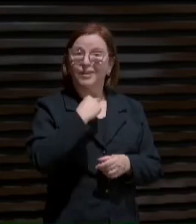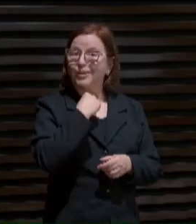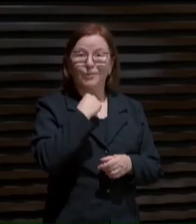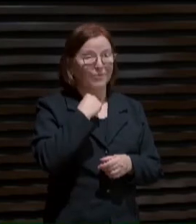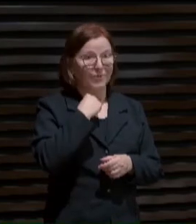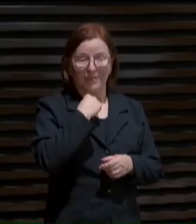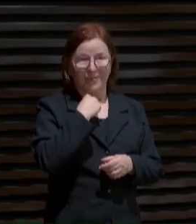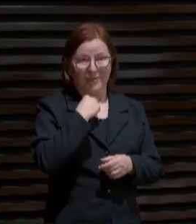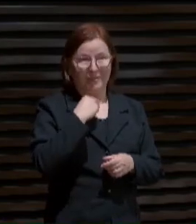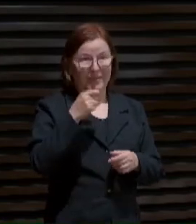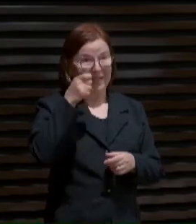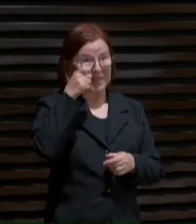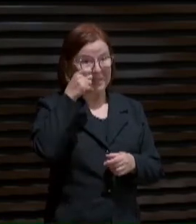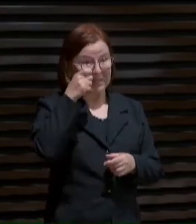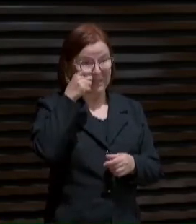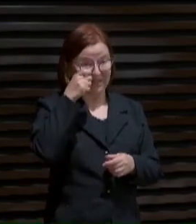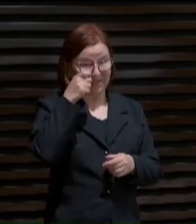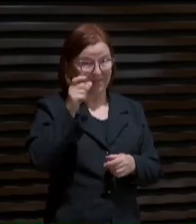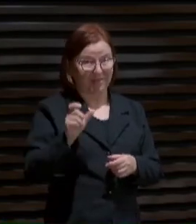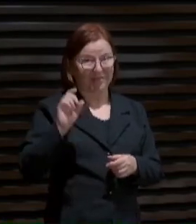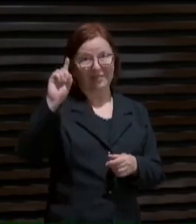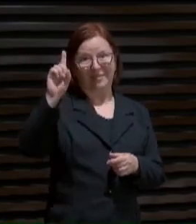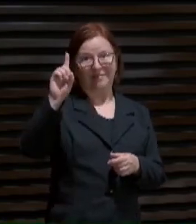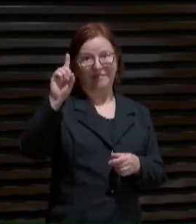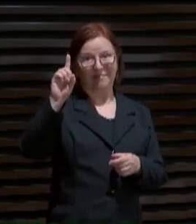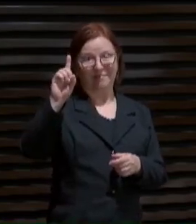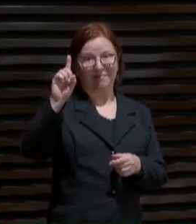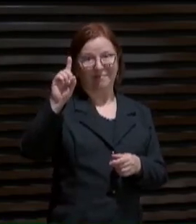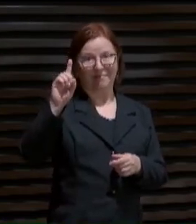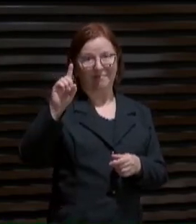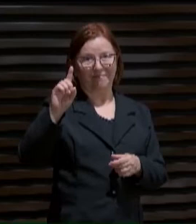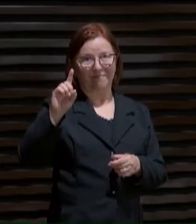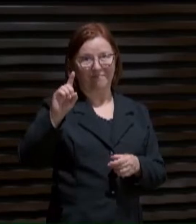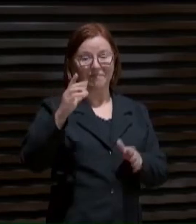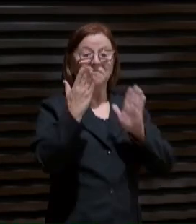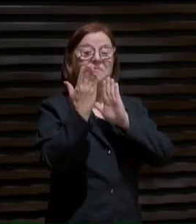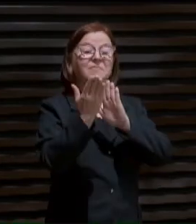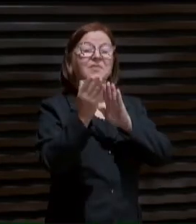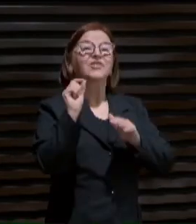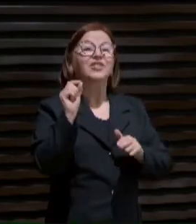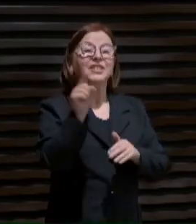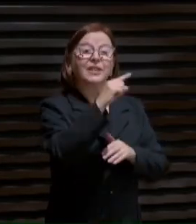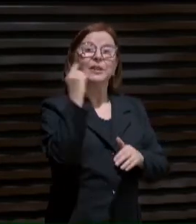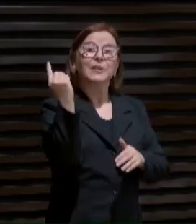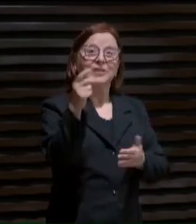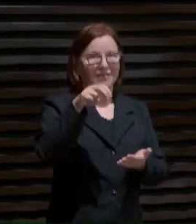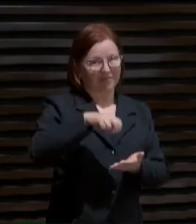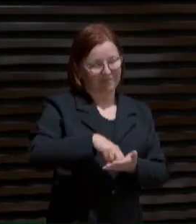o que depende as nossas vidas diante de quem nós estamos nos prostrando é